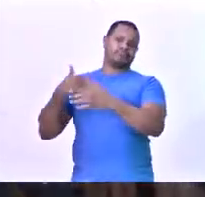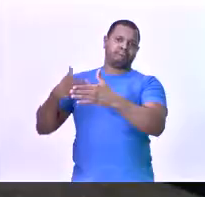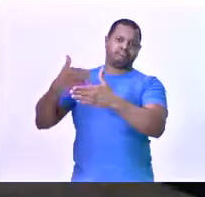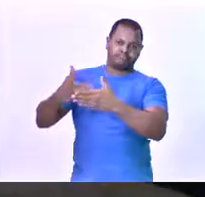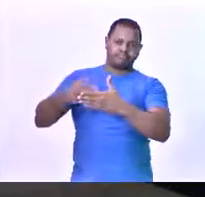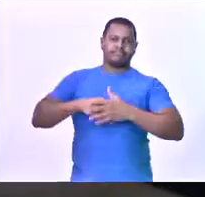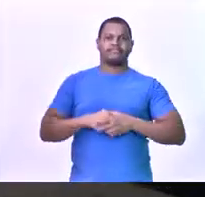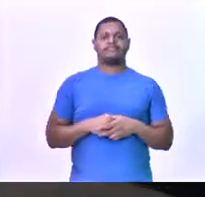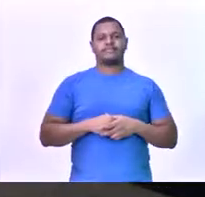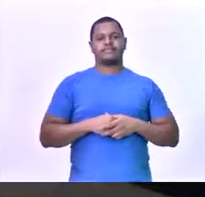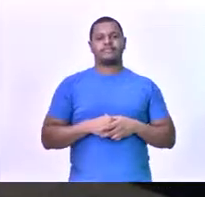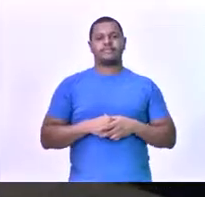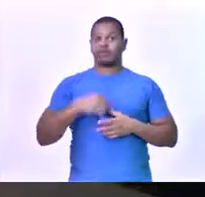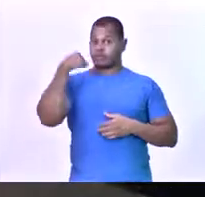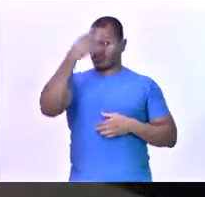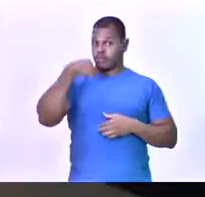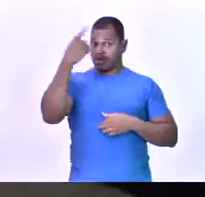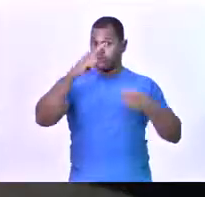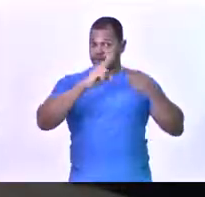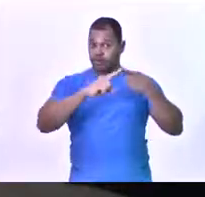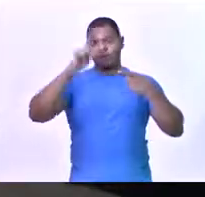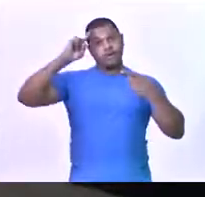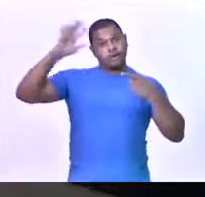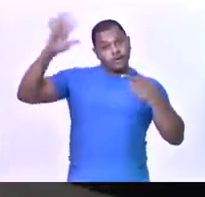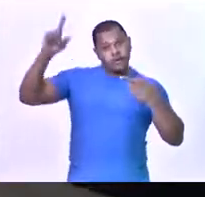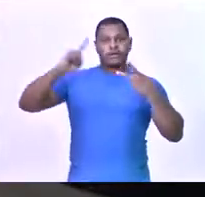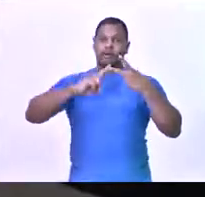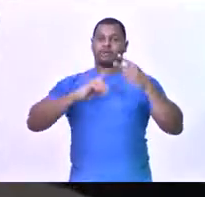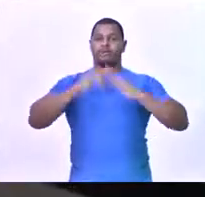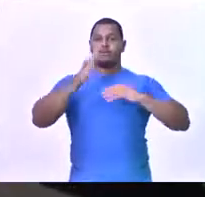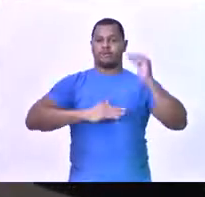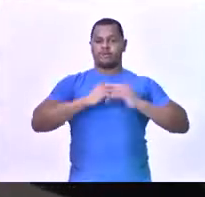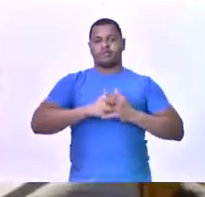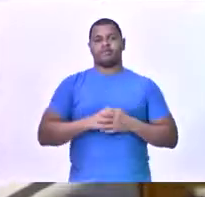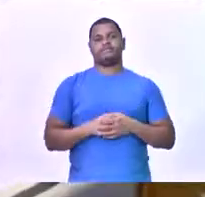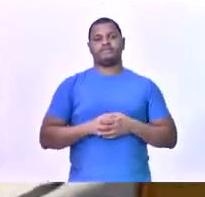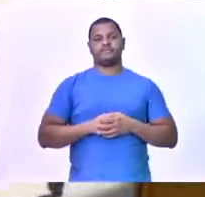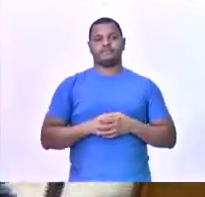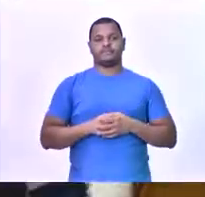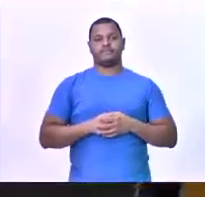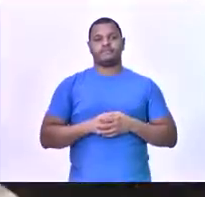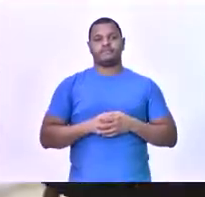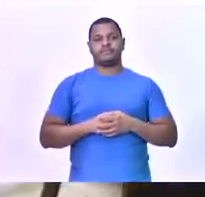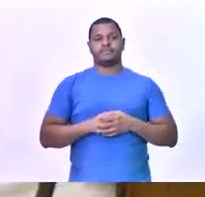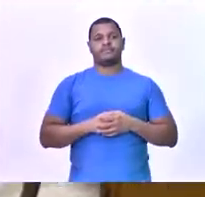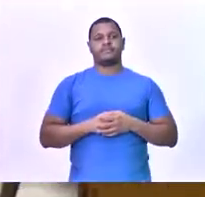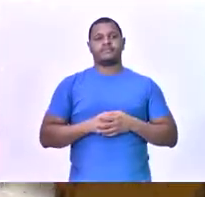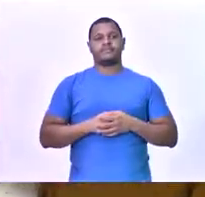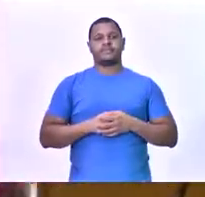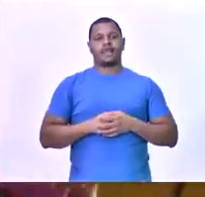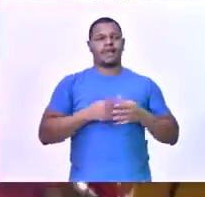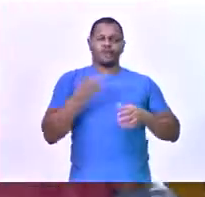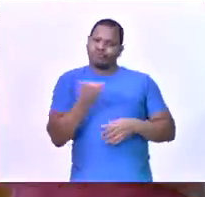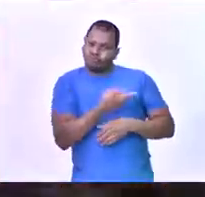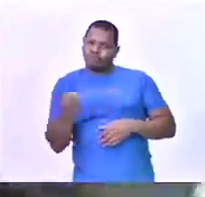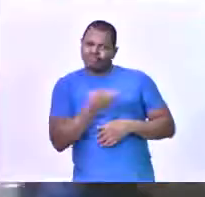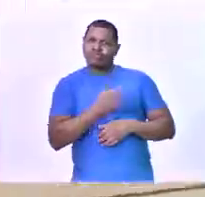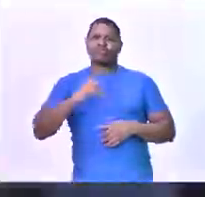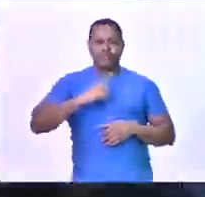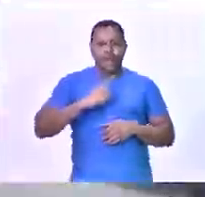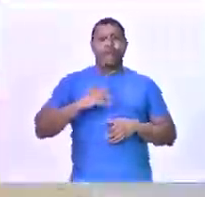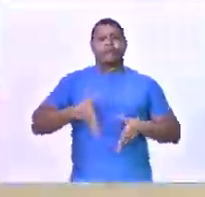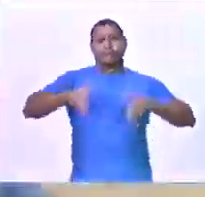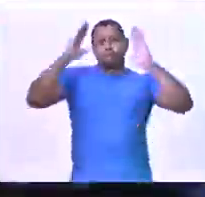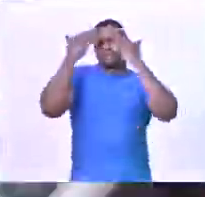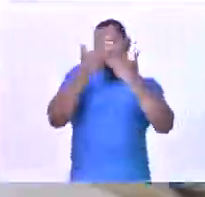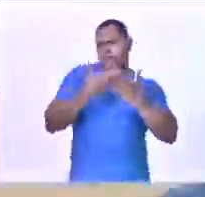década. Sua carga horária é distribuída entre atividades teóricas e práticas. Os campi contam